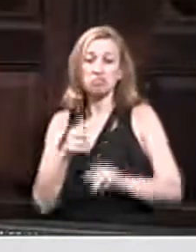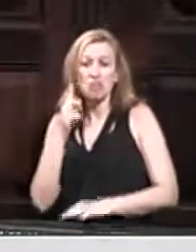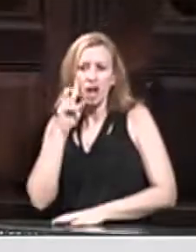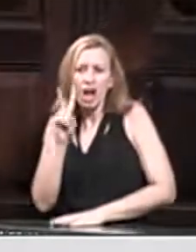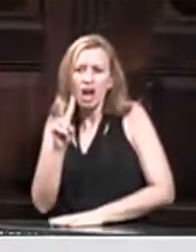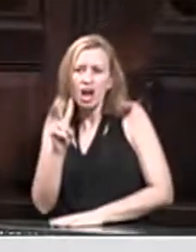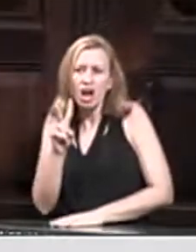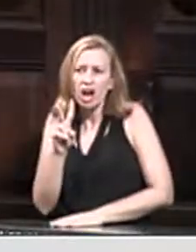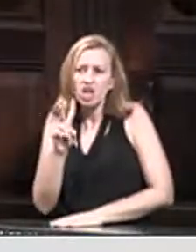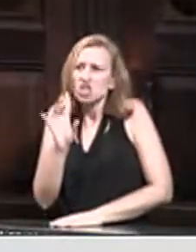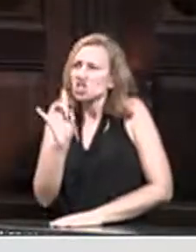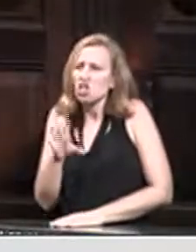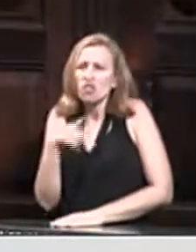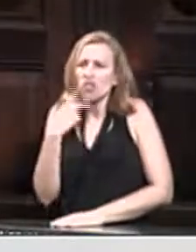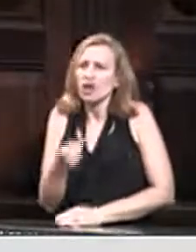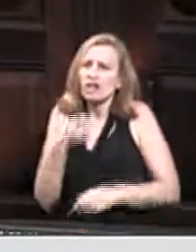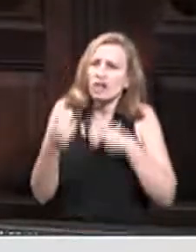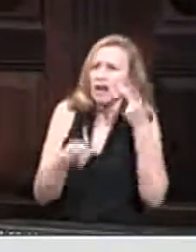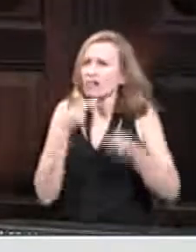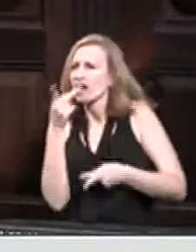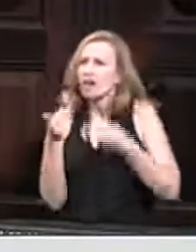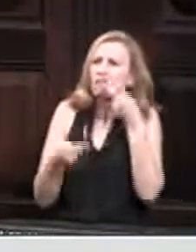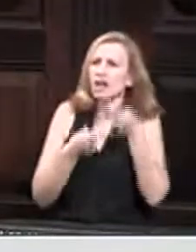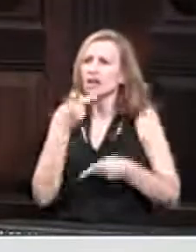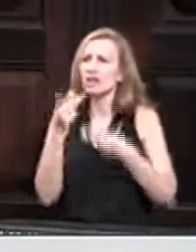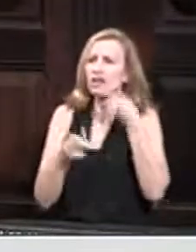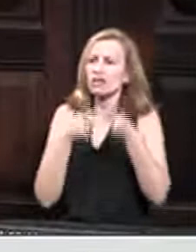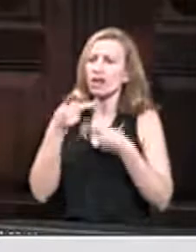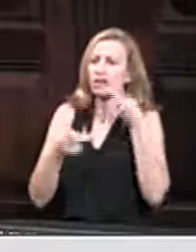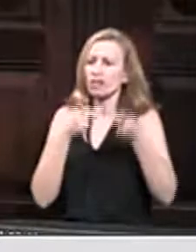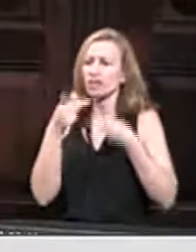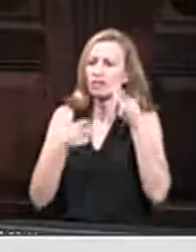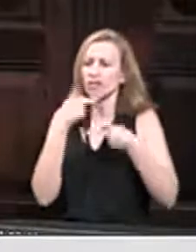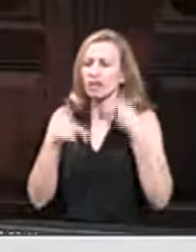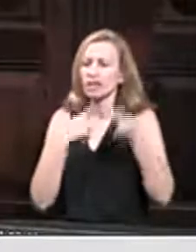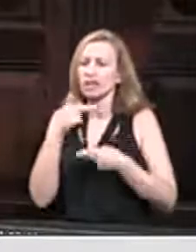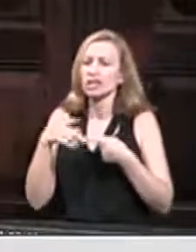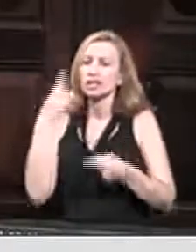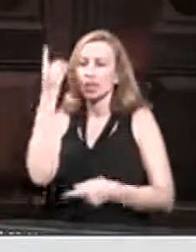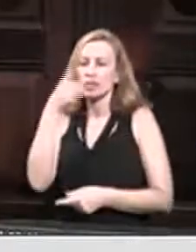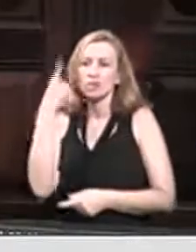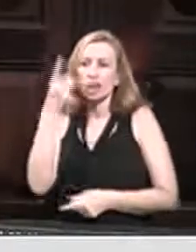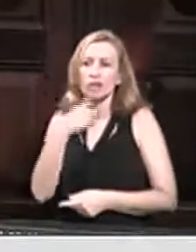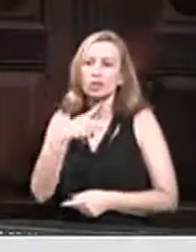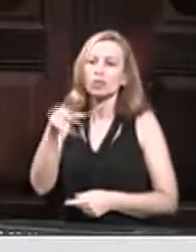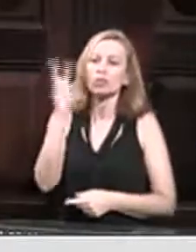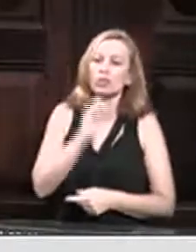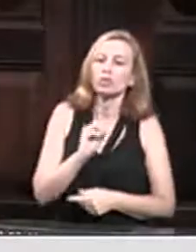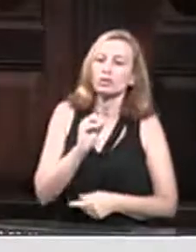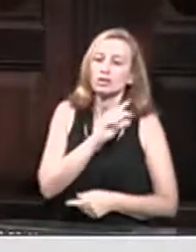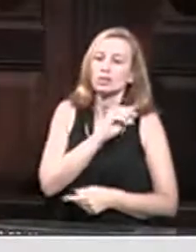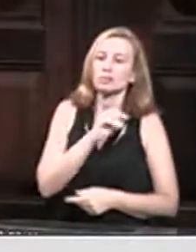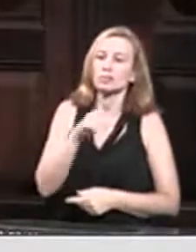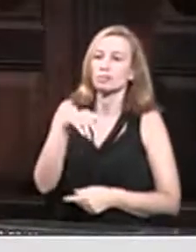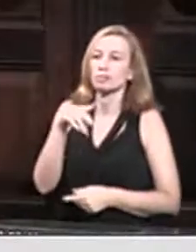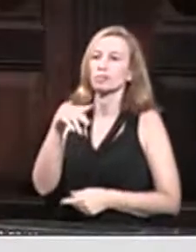só vê falando o deputado Luiz Paulo Correia da Rocha e o deputado Paulo Ramos.